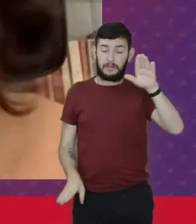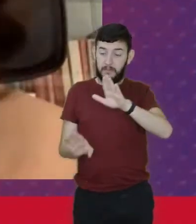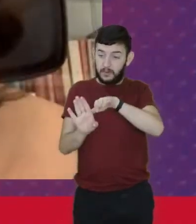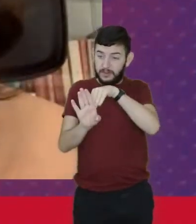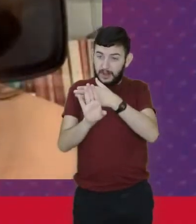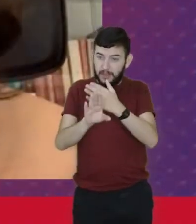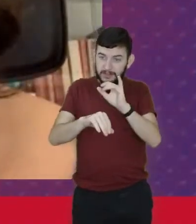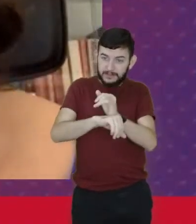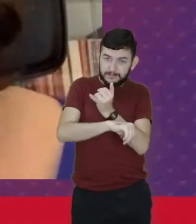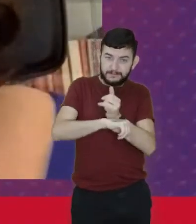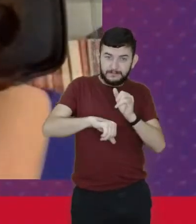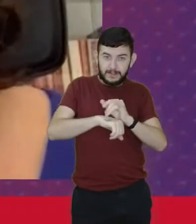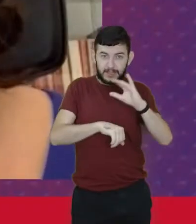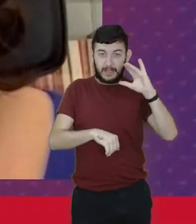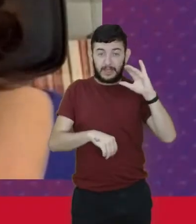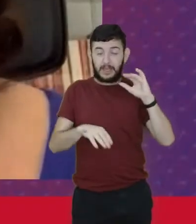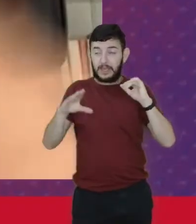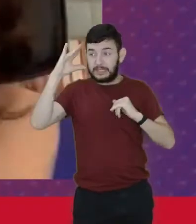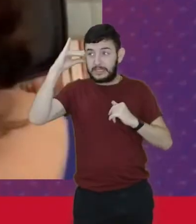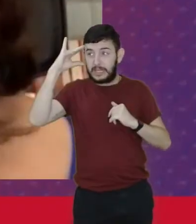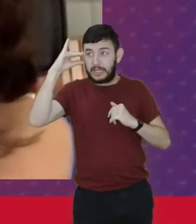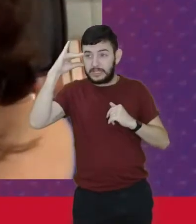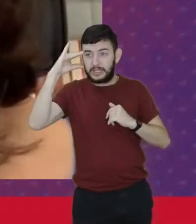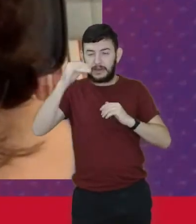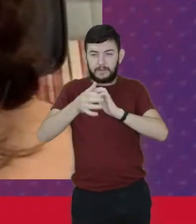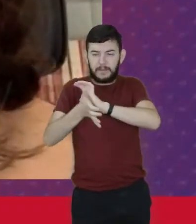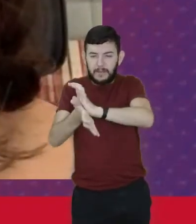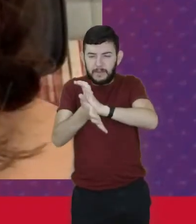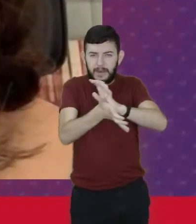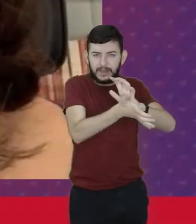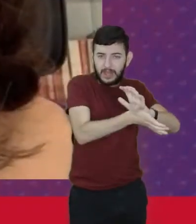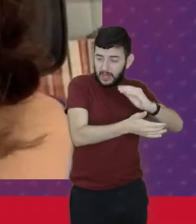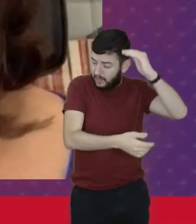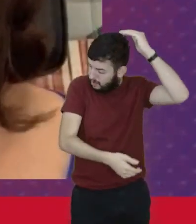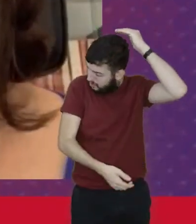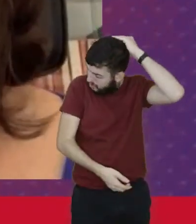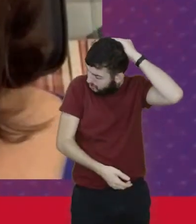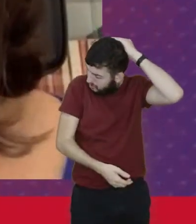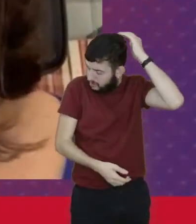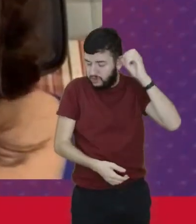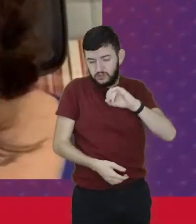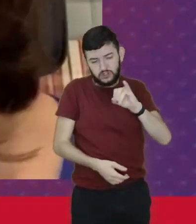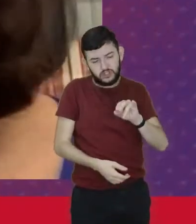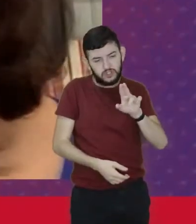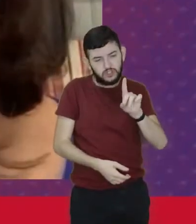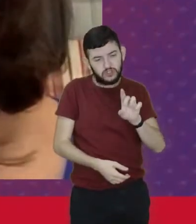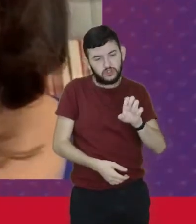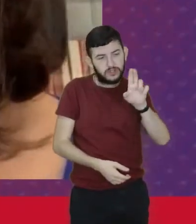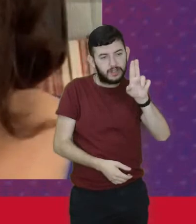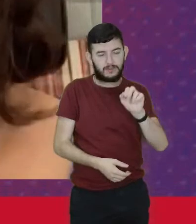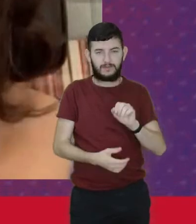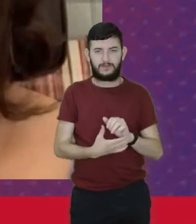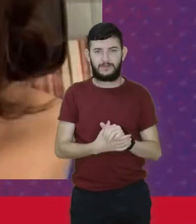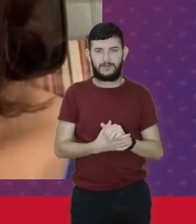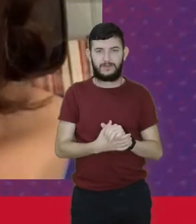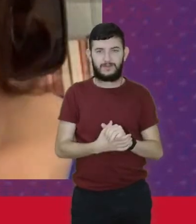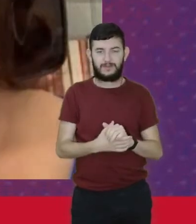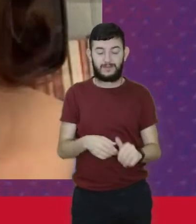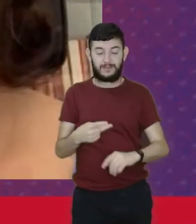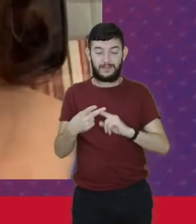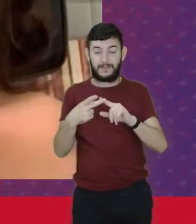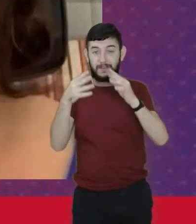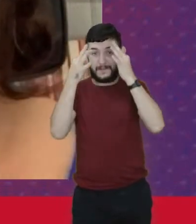para eliminar os judeus e para eliminar todos os seus opositores. Os fascistas também. Então, a ciência